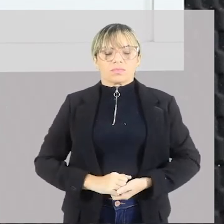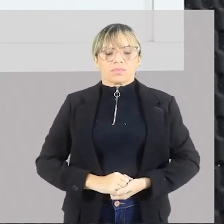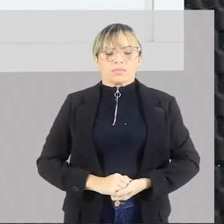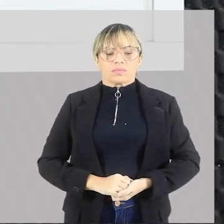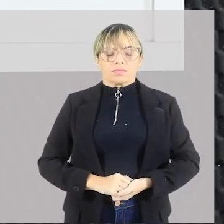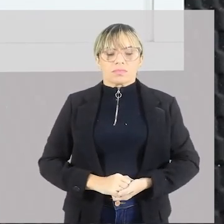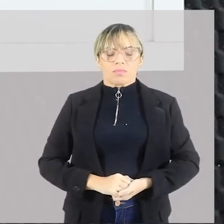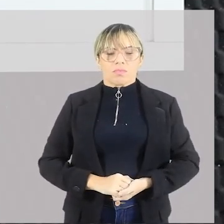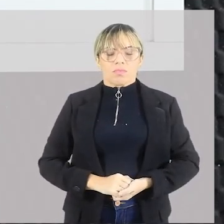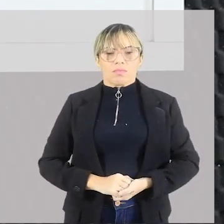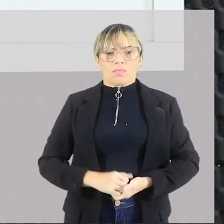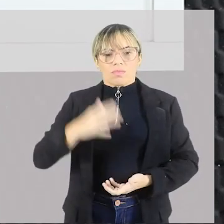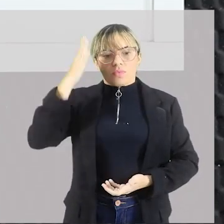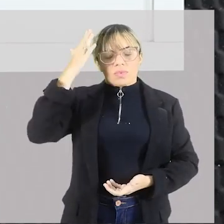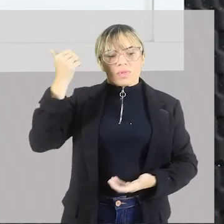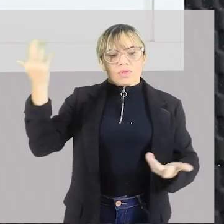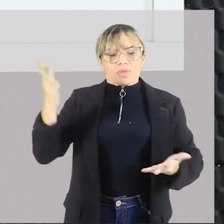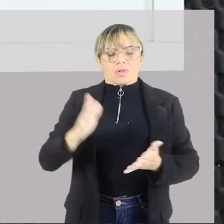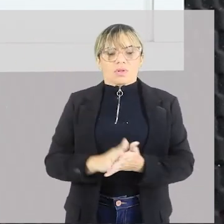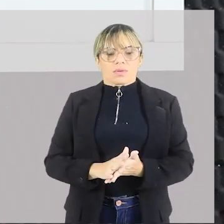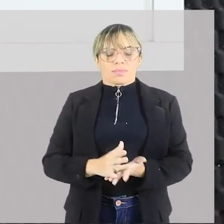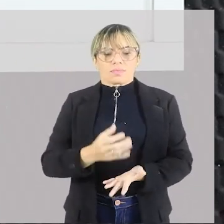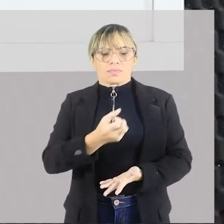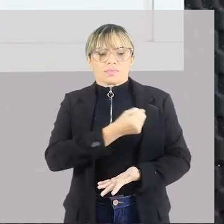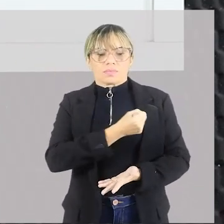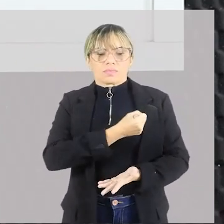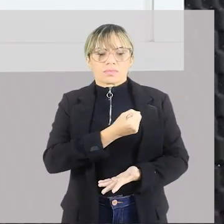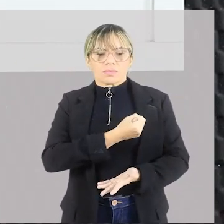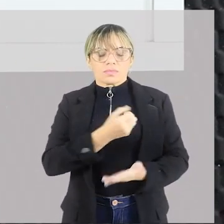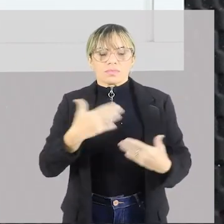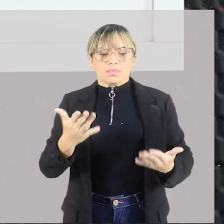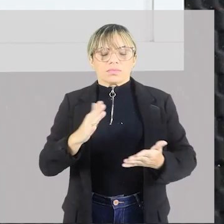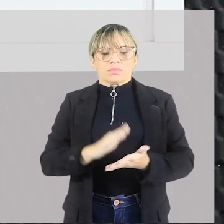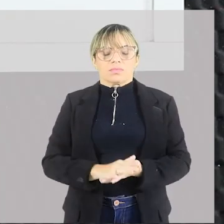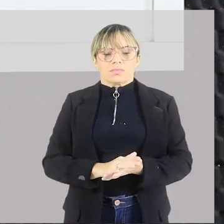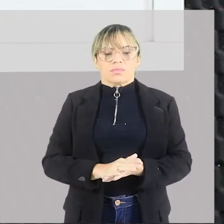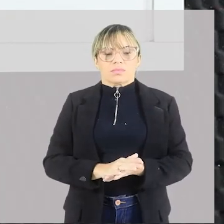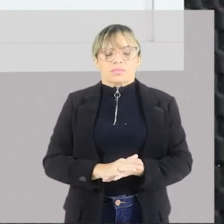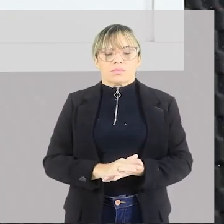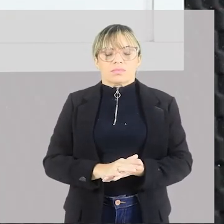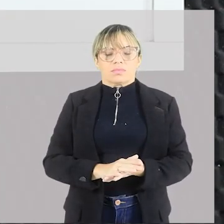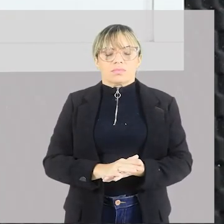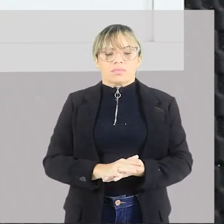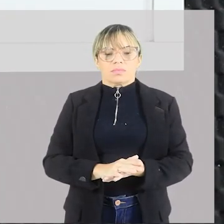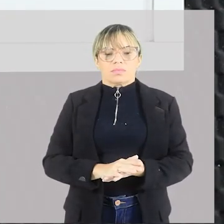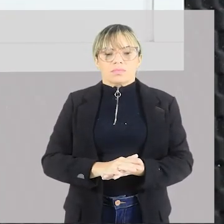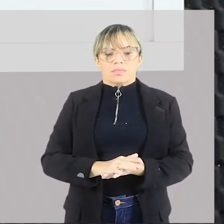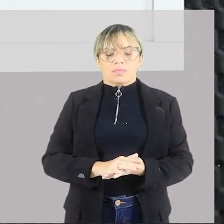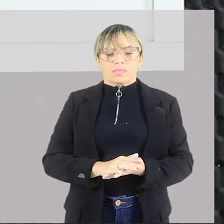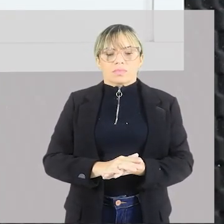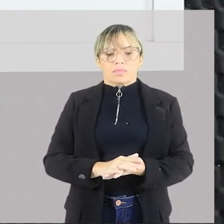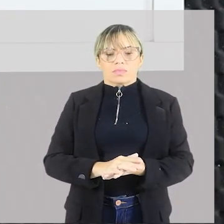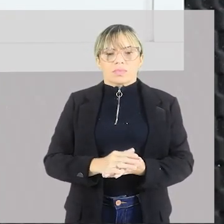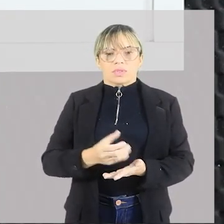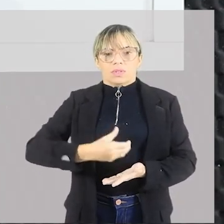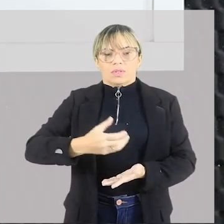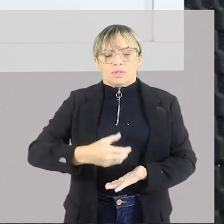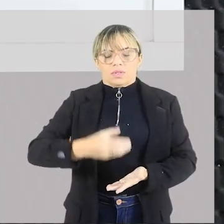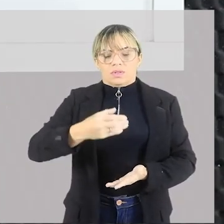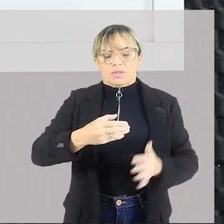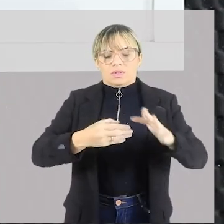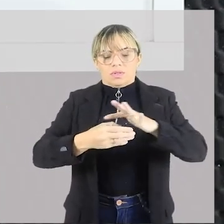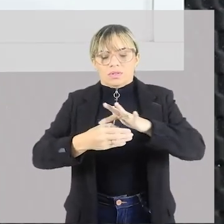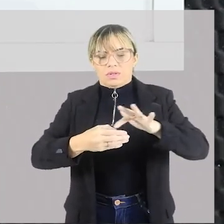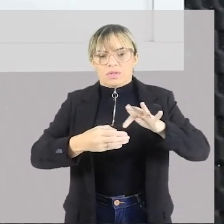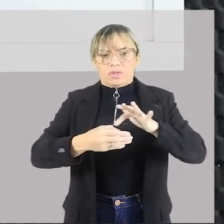dado para saber qual o valor que tá na face superior ora embora eu sei quais